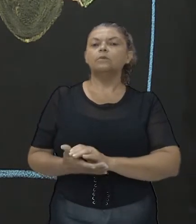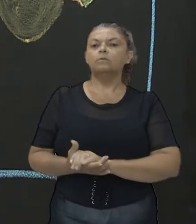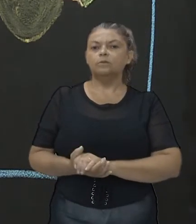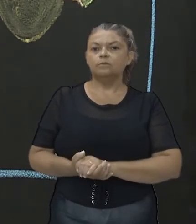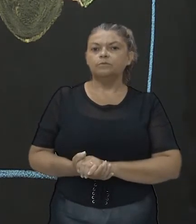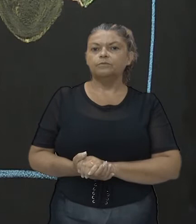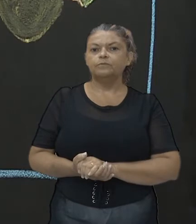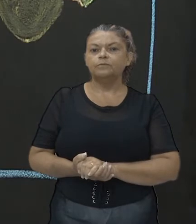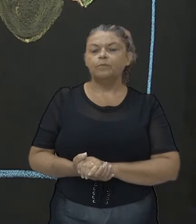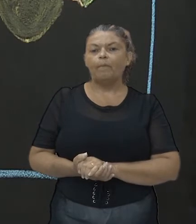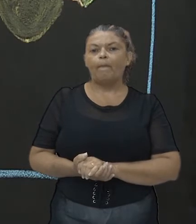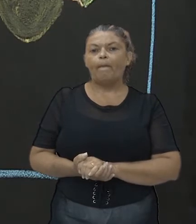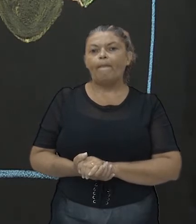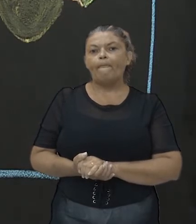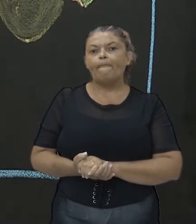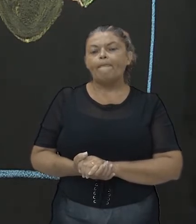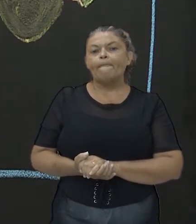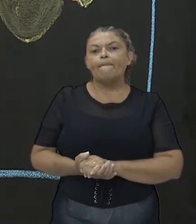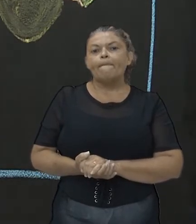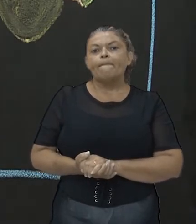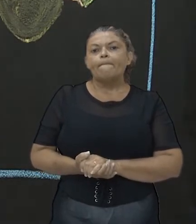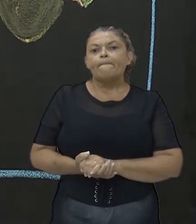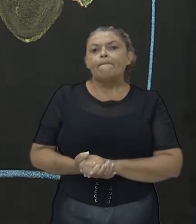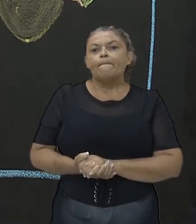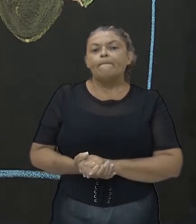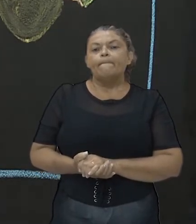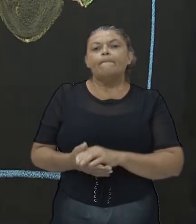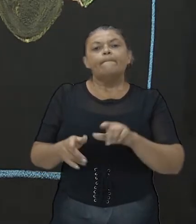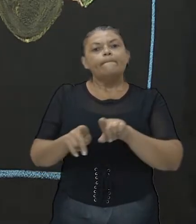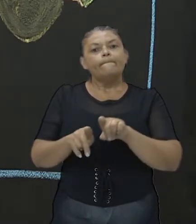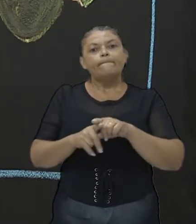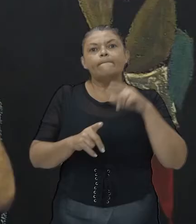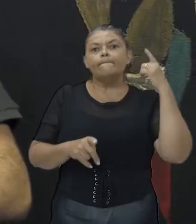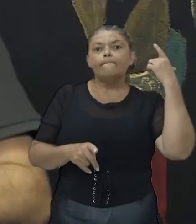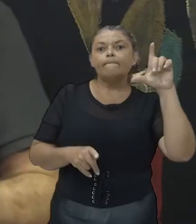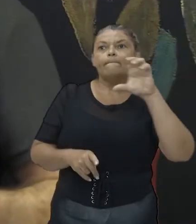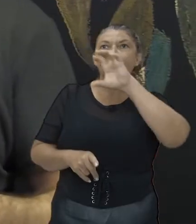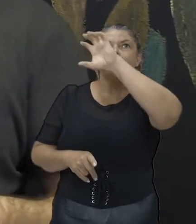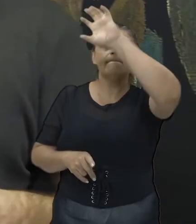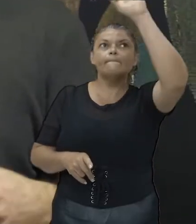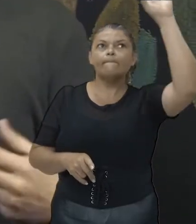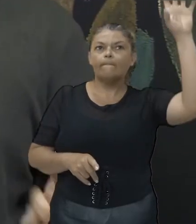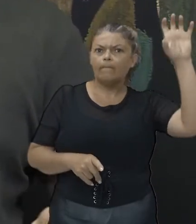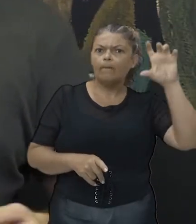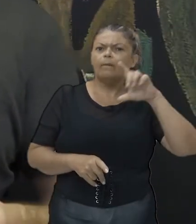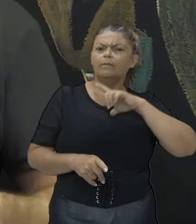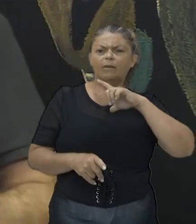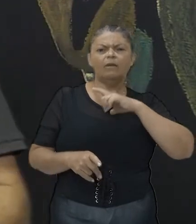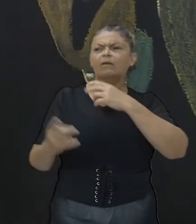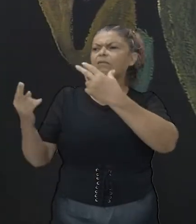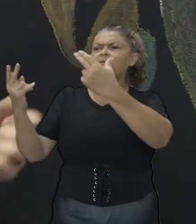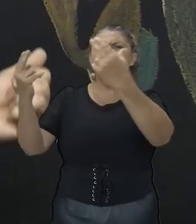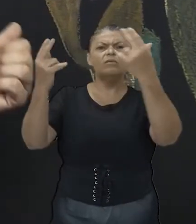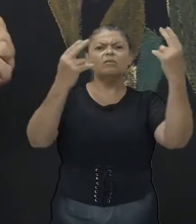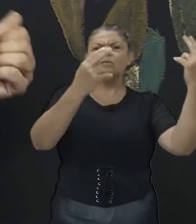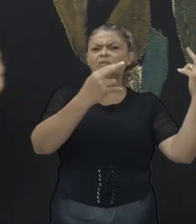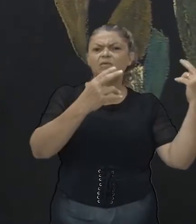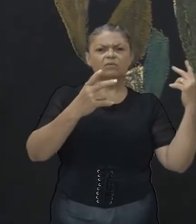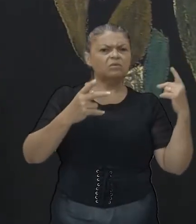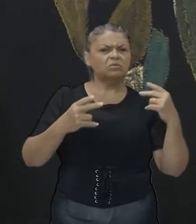sobre o Planalto do Tibete. Okay? Em outras regiões acabam tendo essas situações também, como é o caso da região